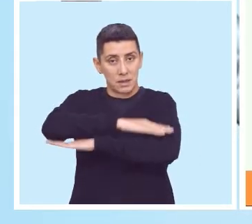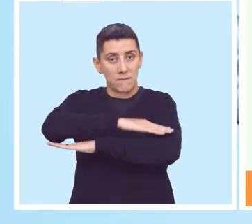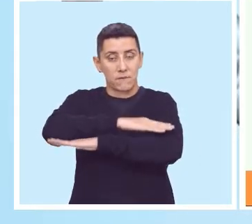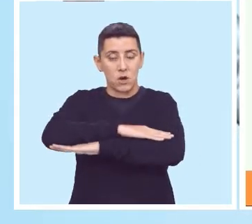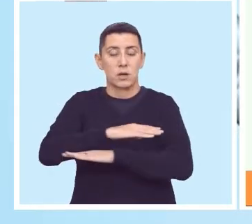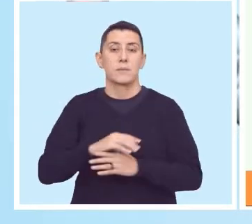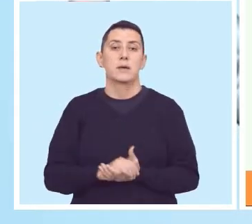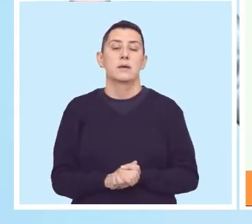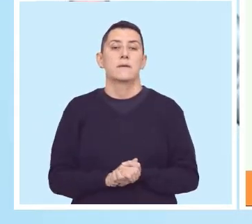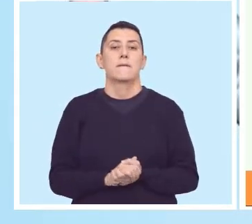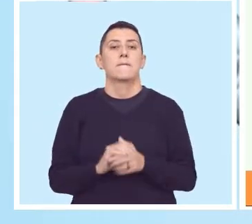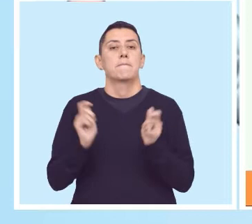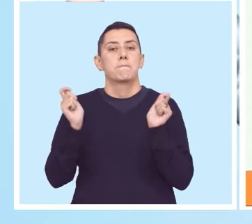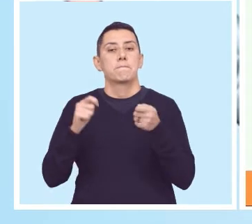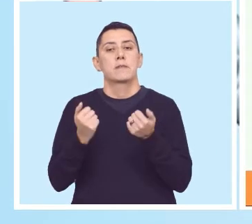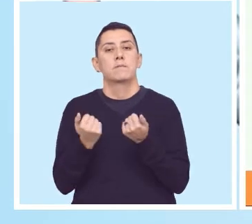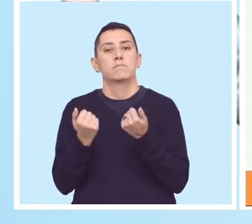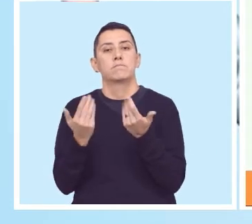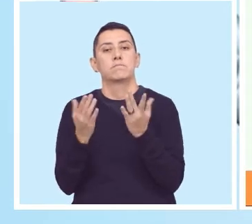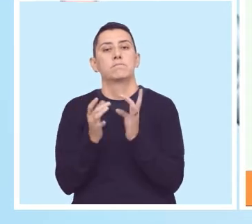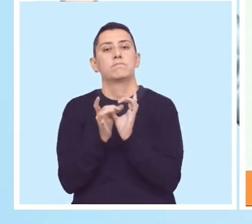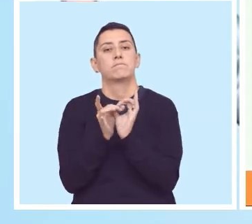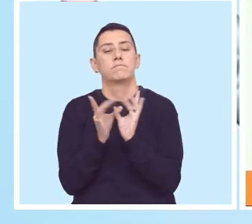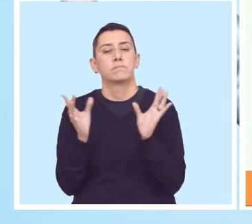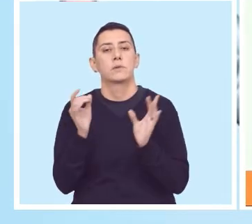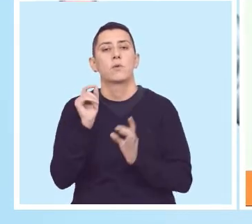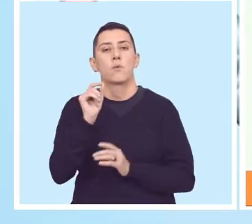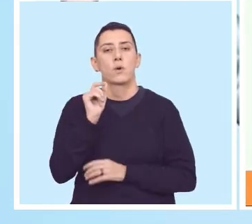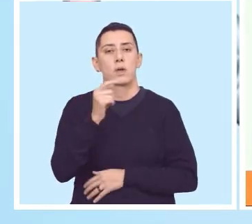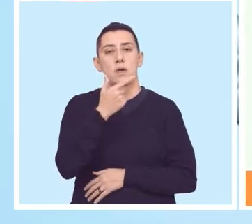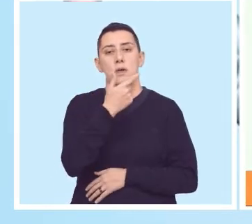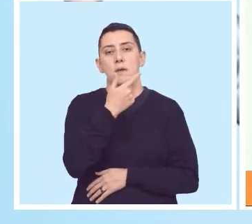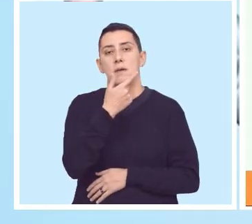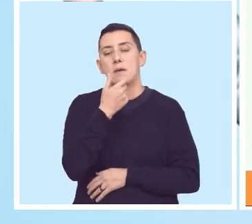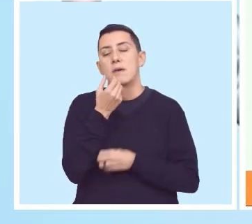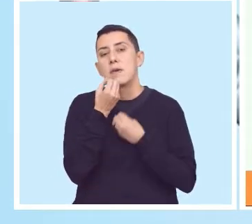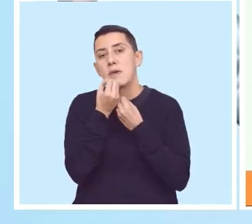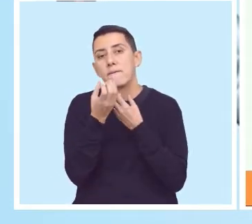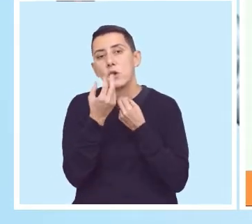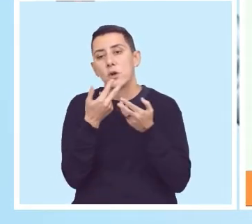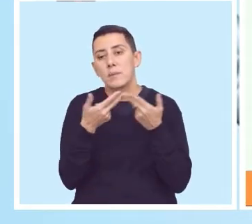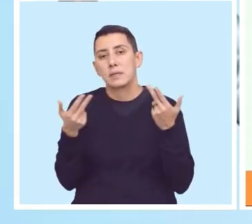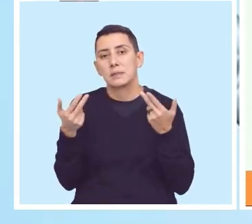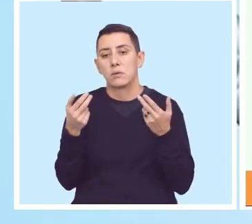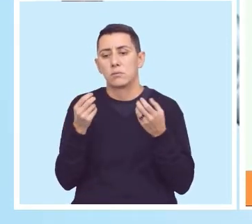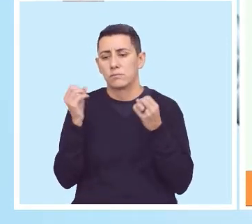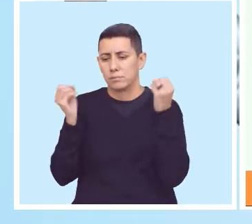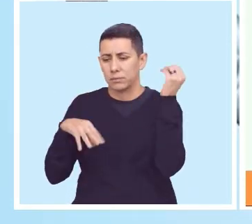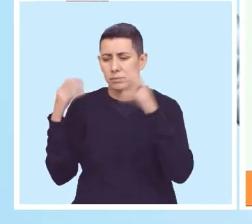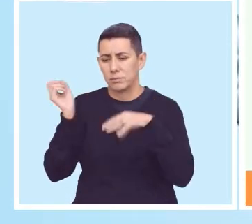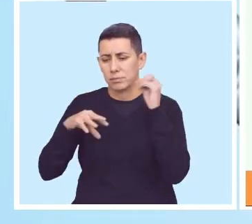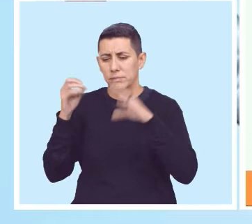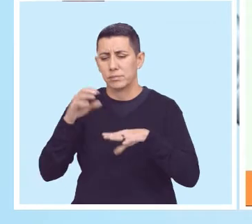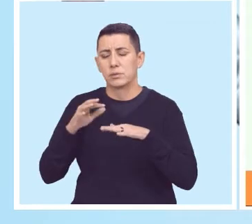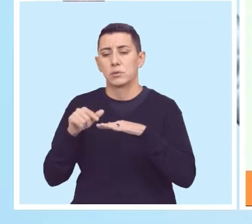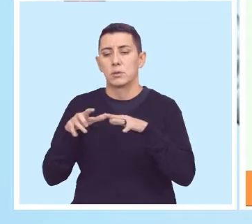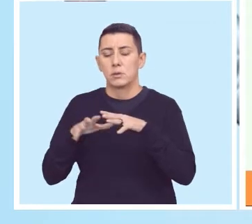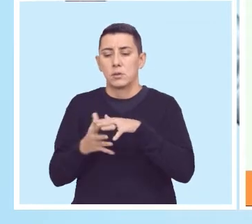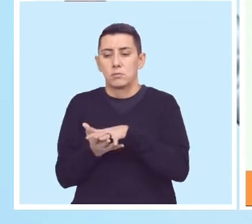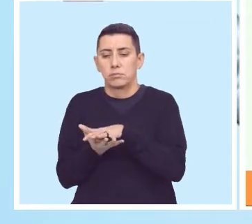pode permitir com que outras informações possam surgir e informações talvez